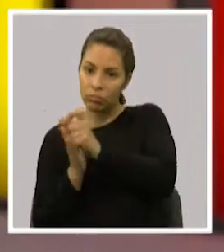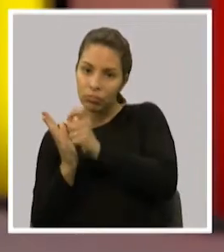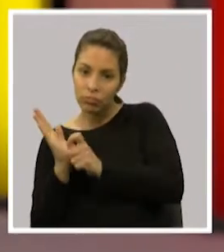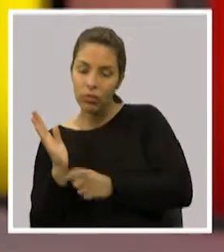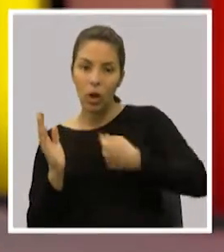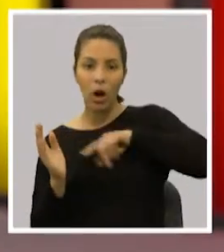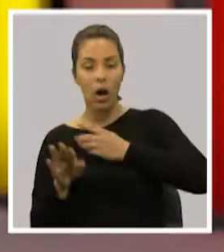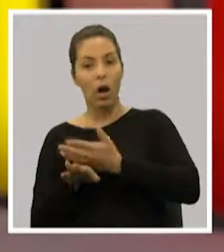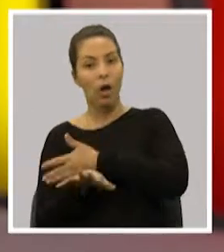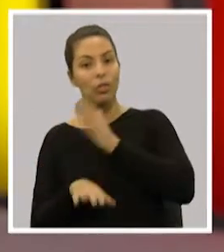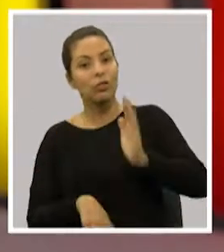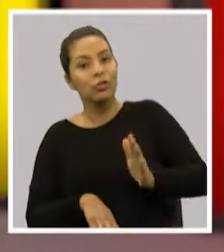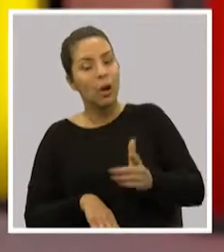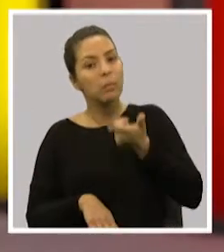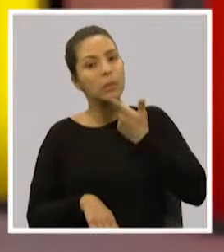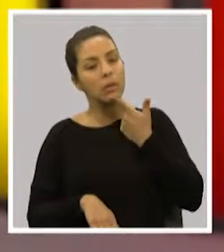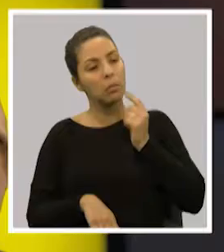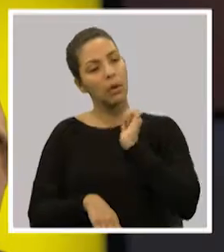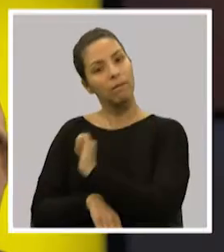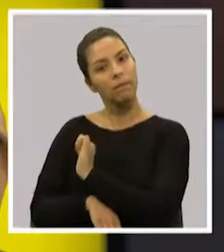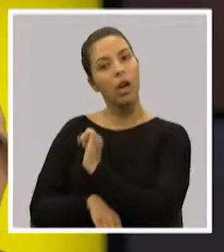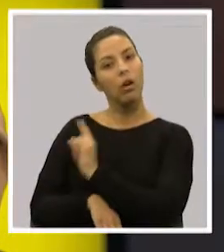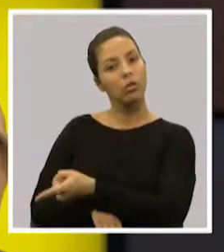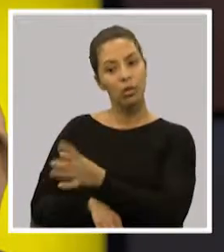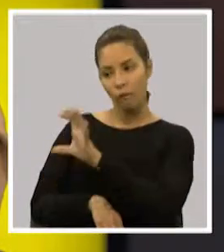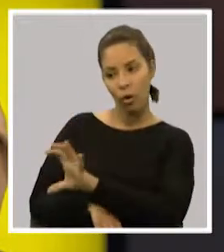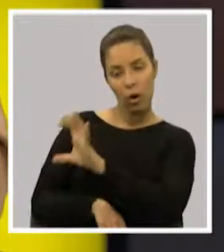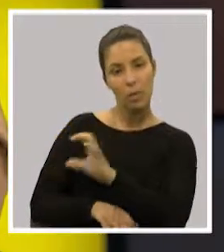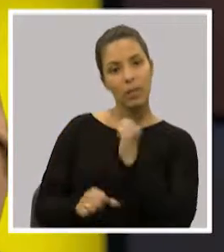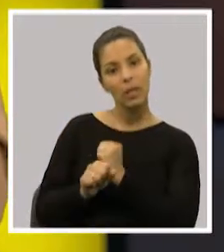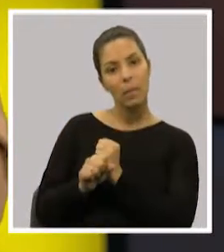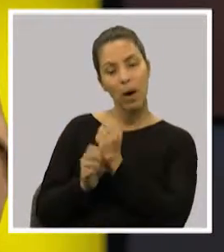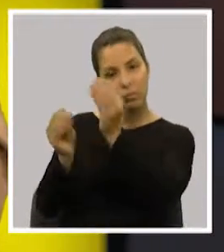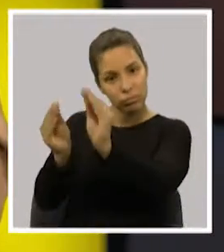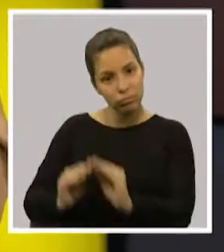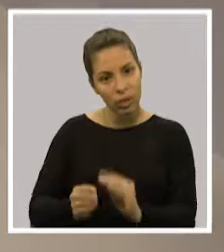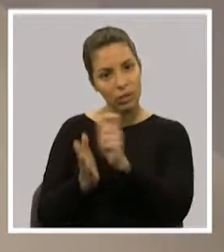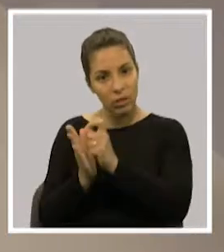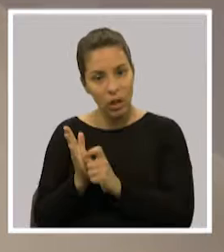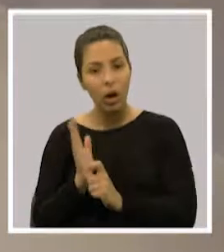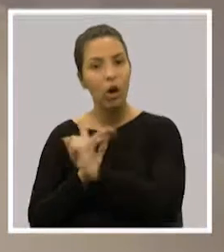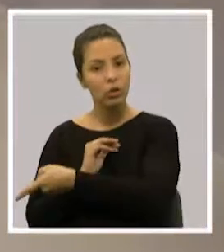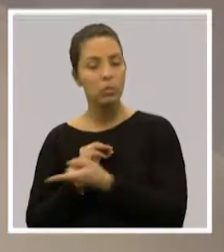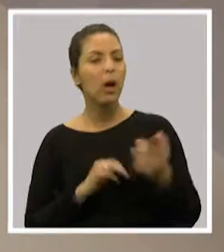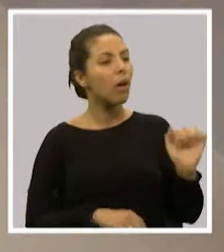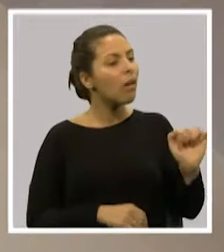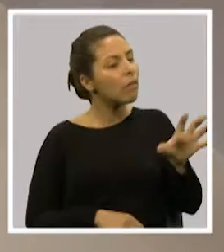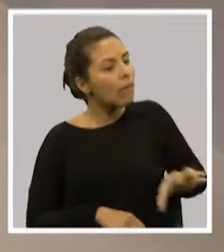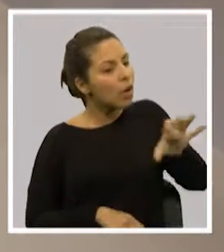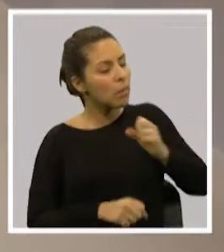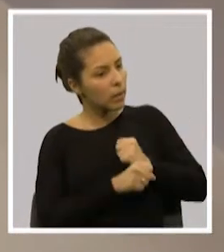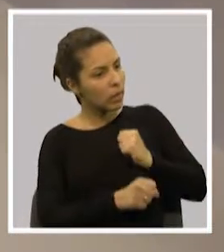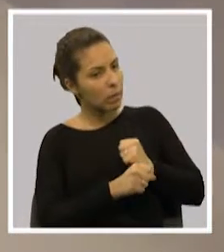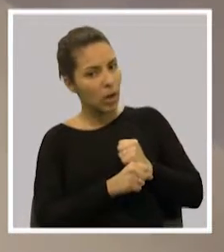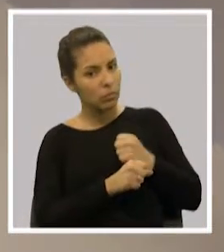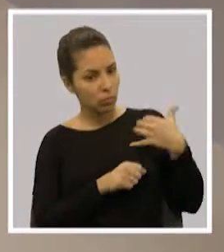demoram um pouco também para perceberem o tipo de trabalho que fazemos. Eu acho que esse é o critério. E no seu caso, como